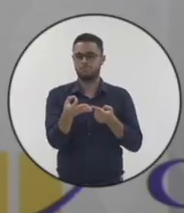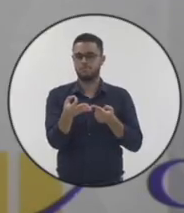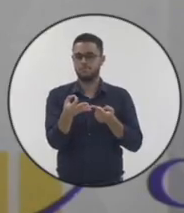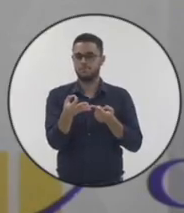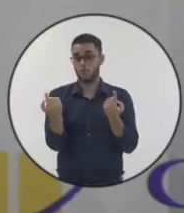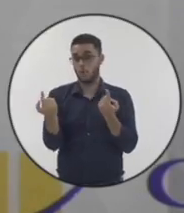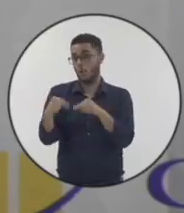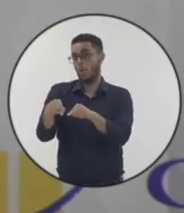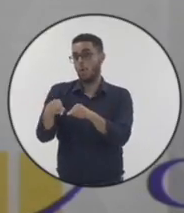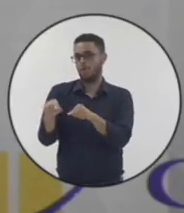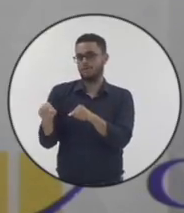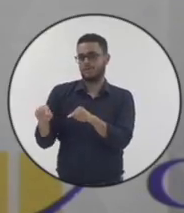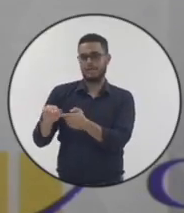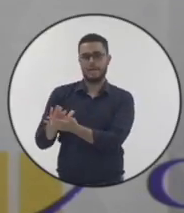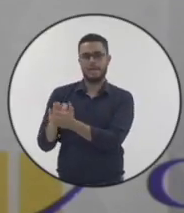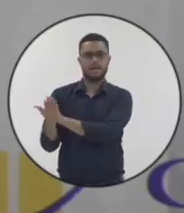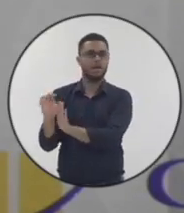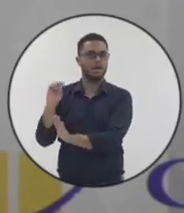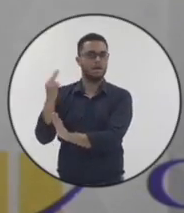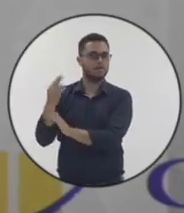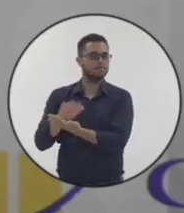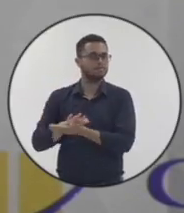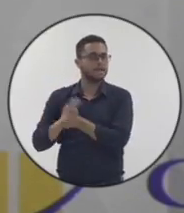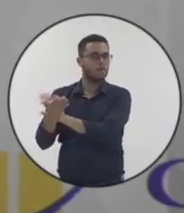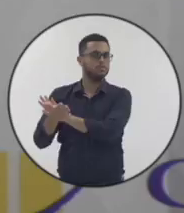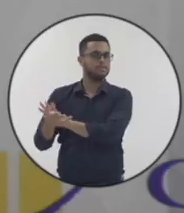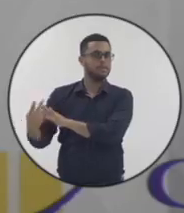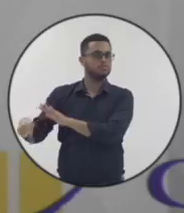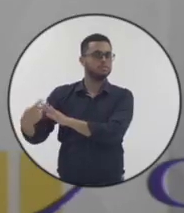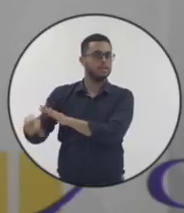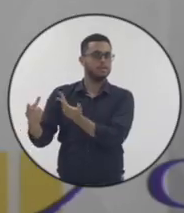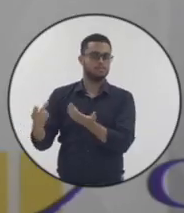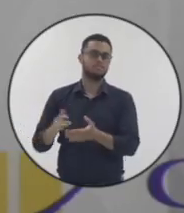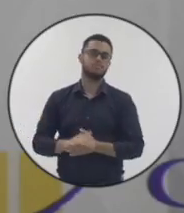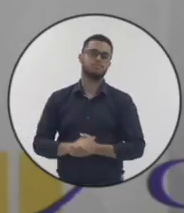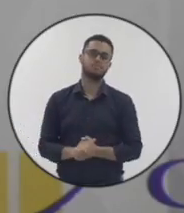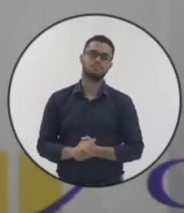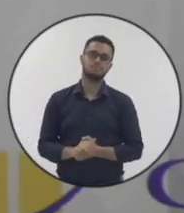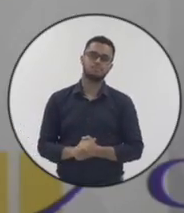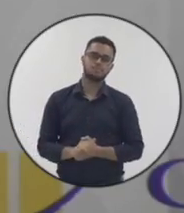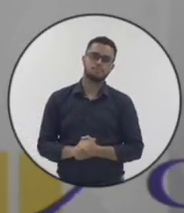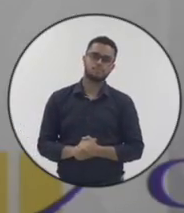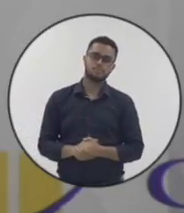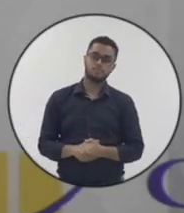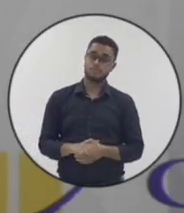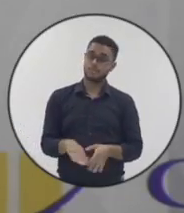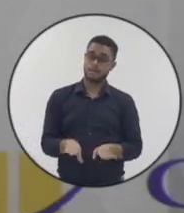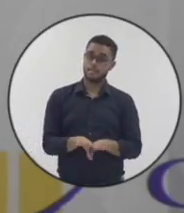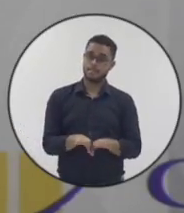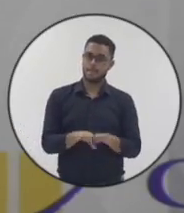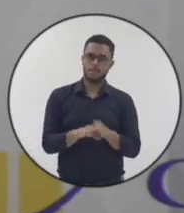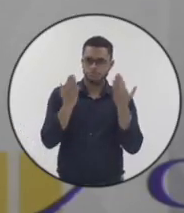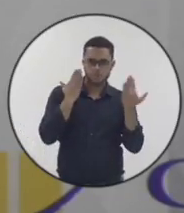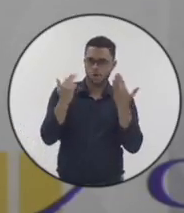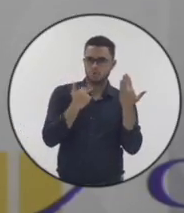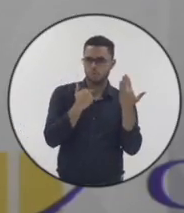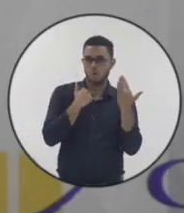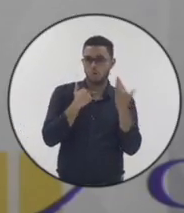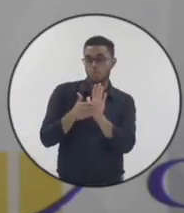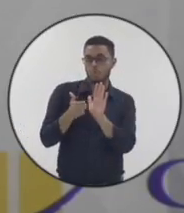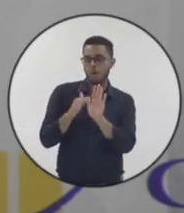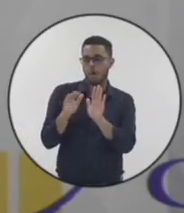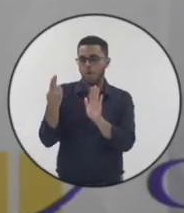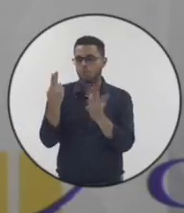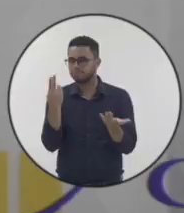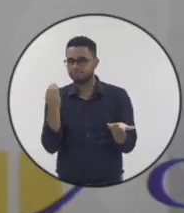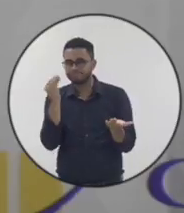reforçar o preconceito em relação às pessoas transexuais e travestis. Também não poderão propor, realizar ou